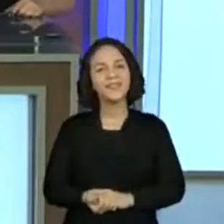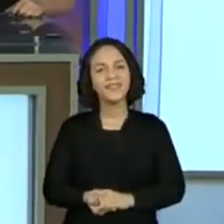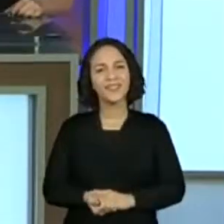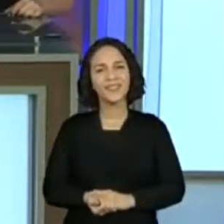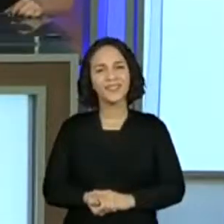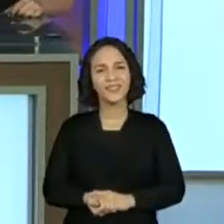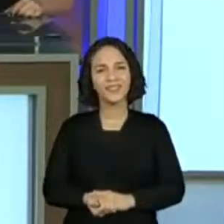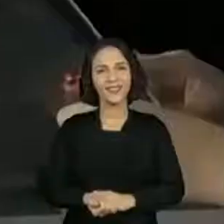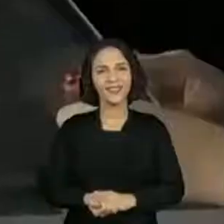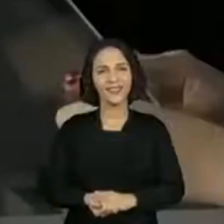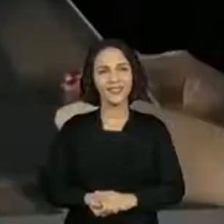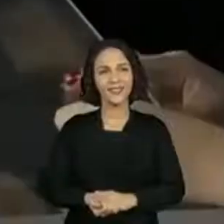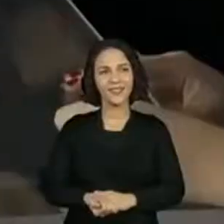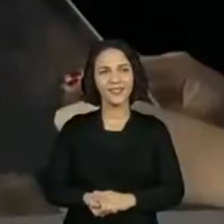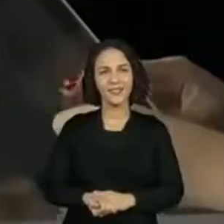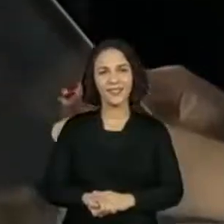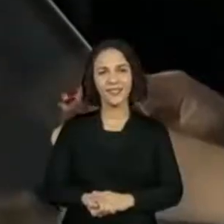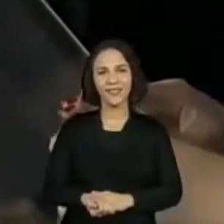Deixa eu ver.